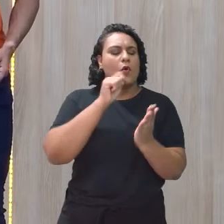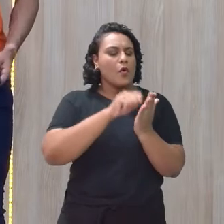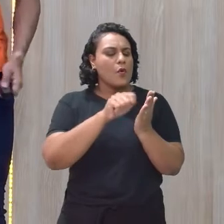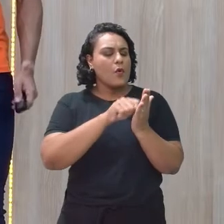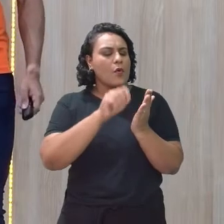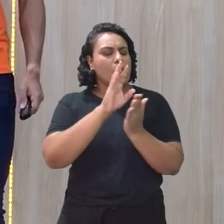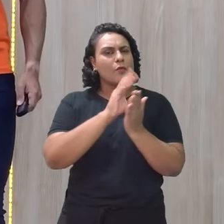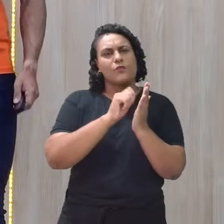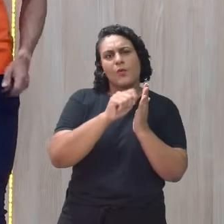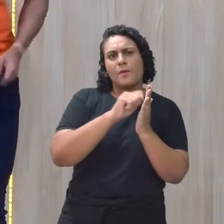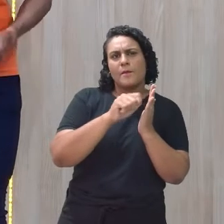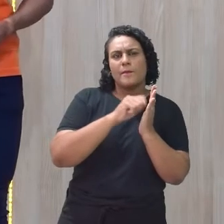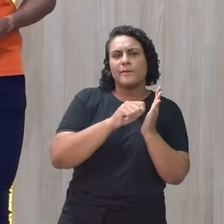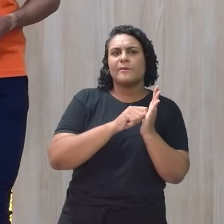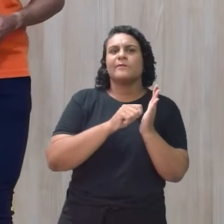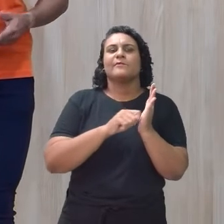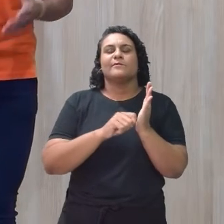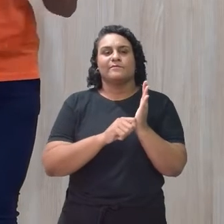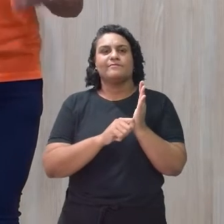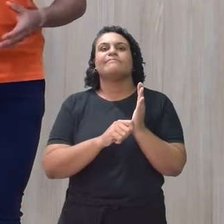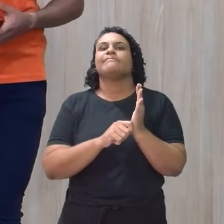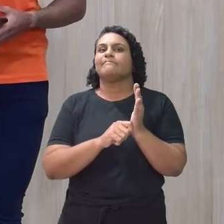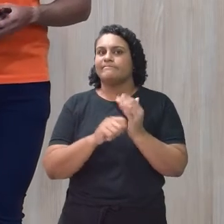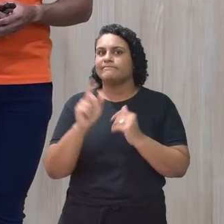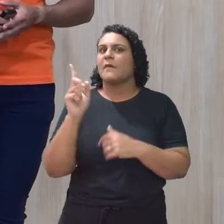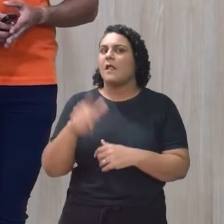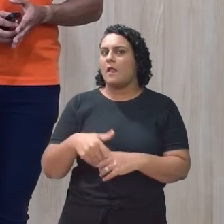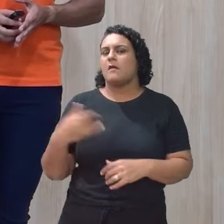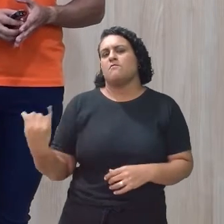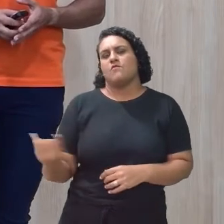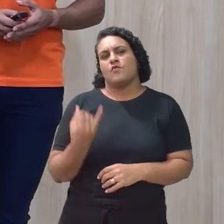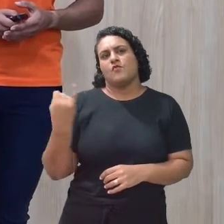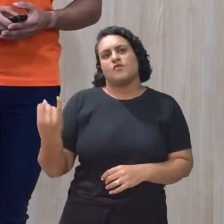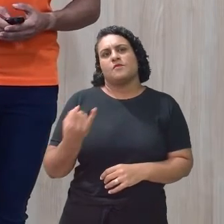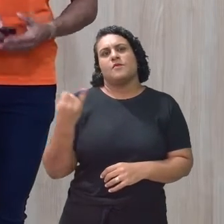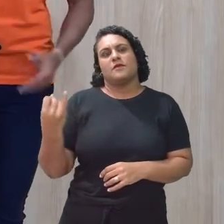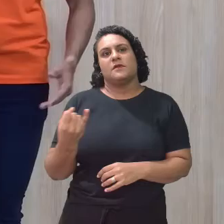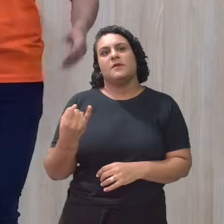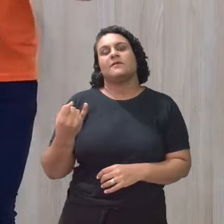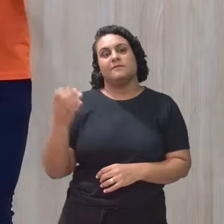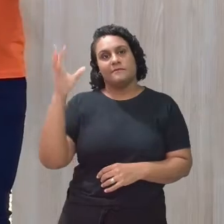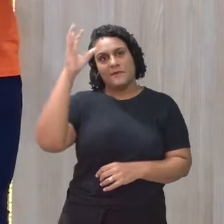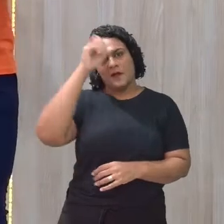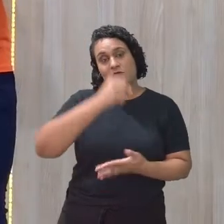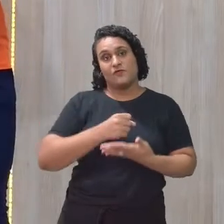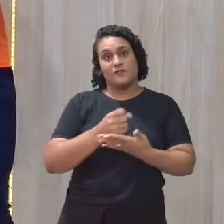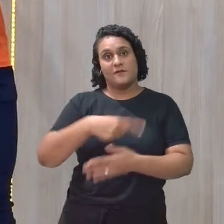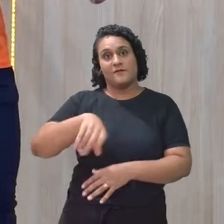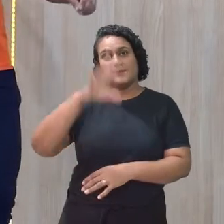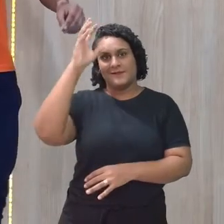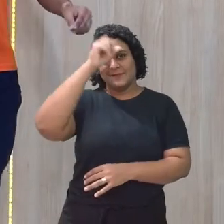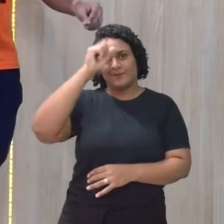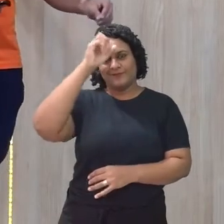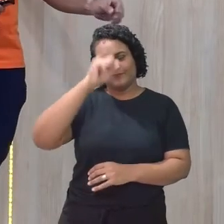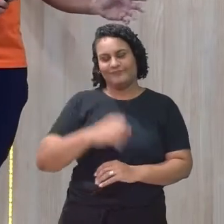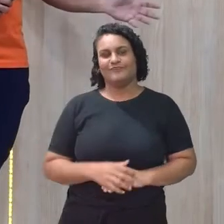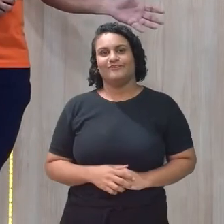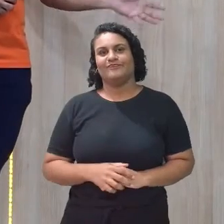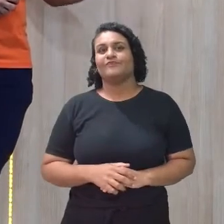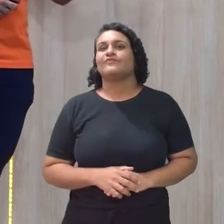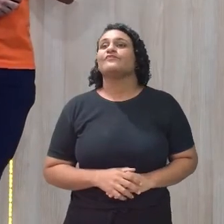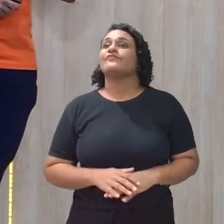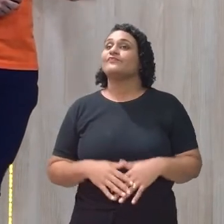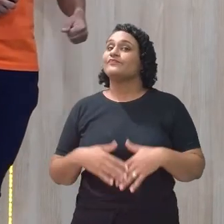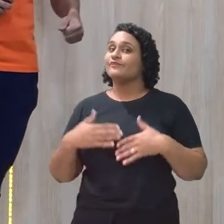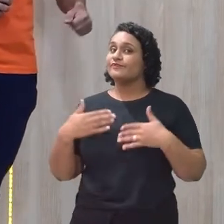uma ferramenta bastante valiosa aí que vai te ajudar na tua aprendizagem, certo? Vamos falar do que